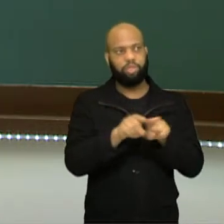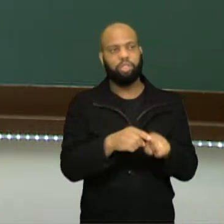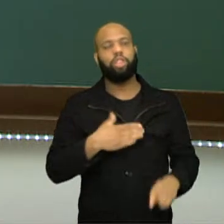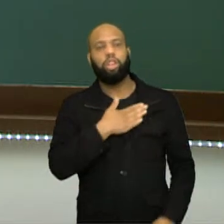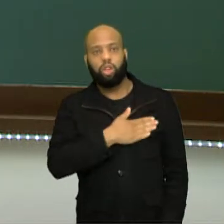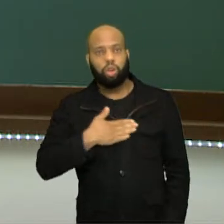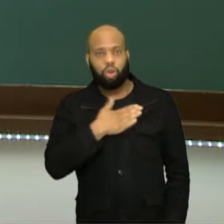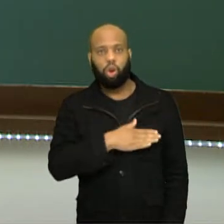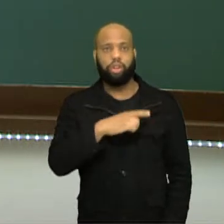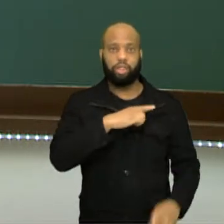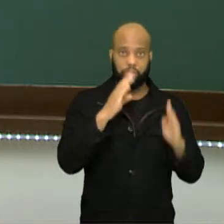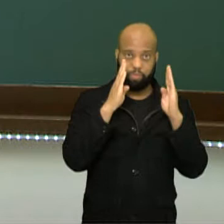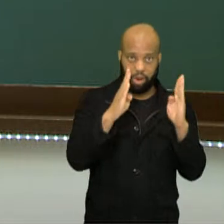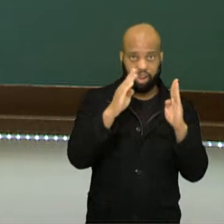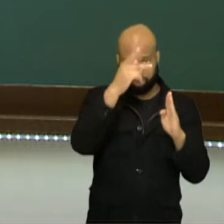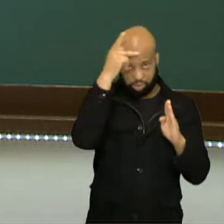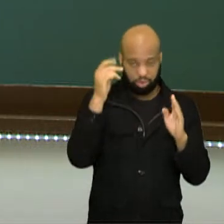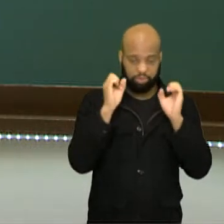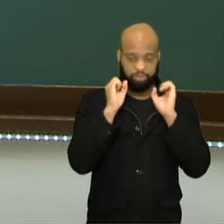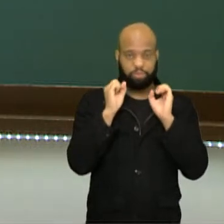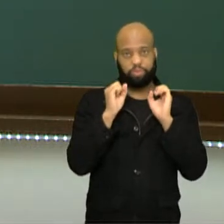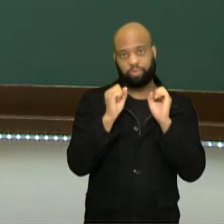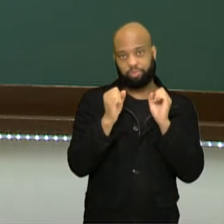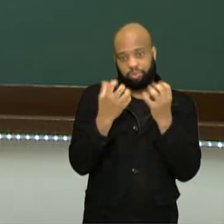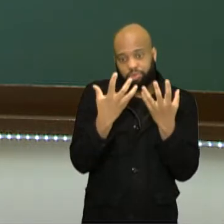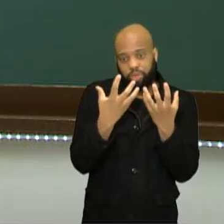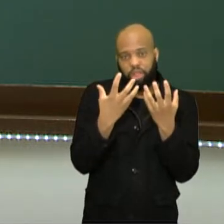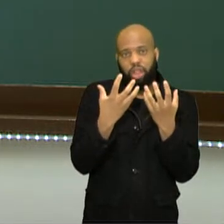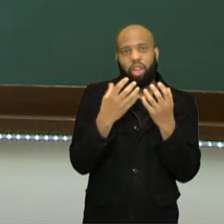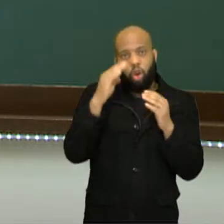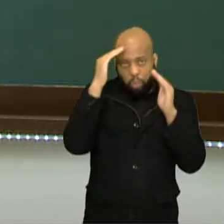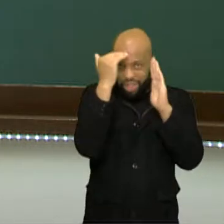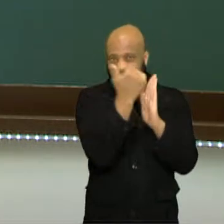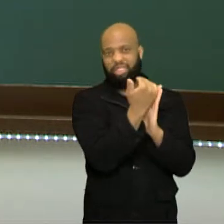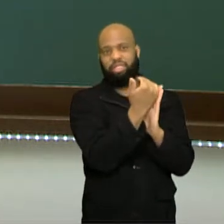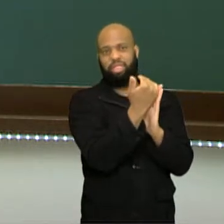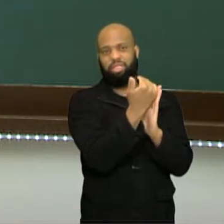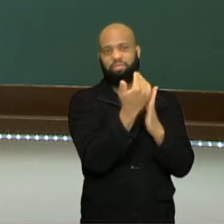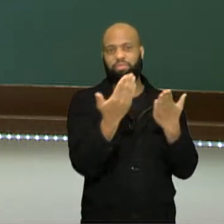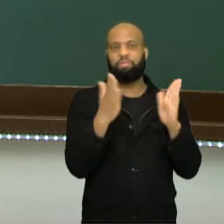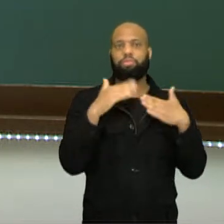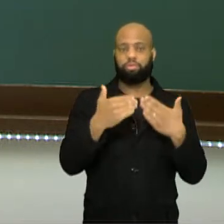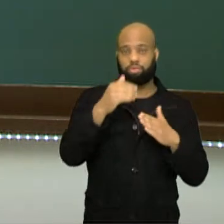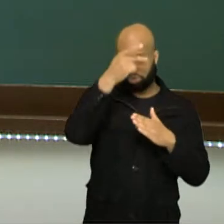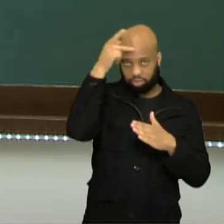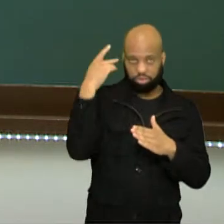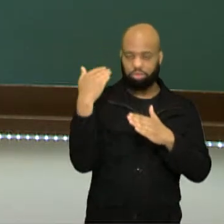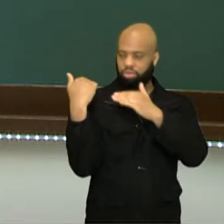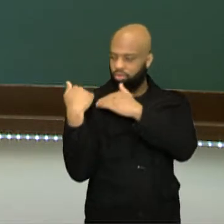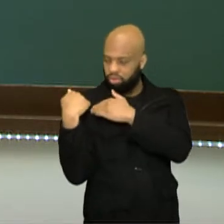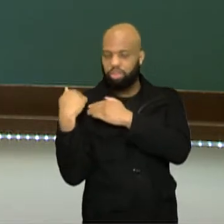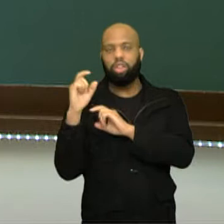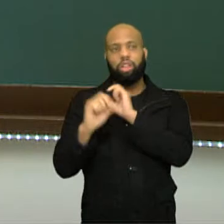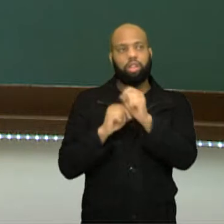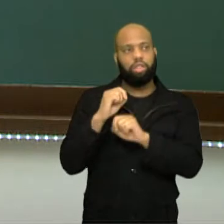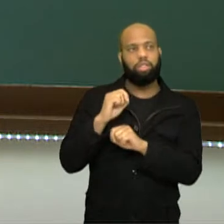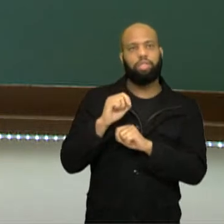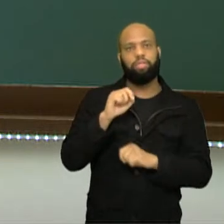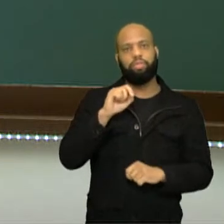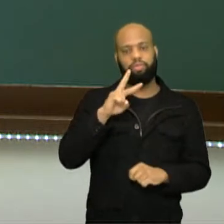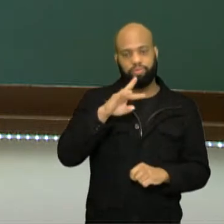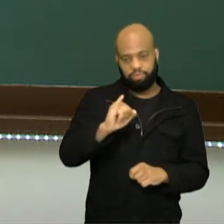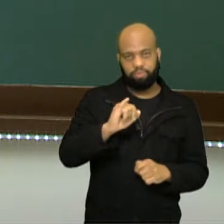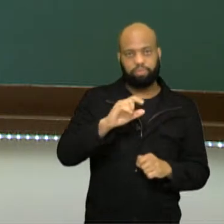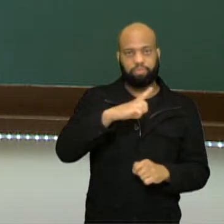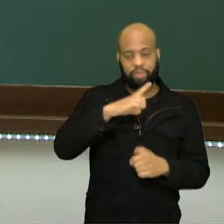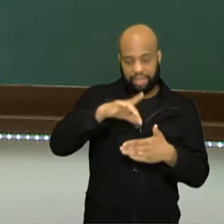gosta dos prazos, Então, é importante ter essa responsabilidade. A pessoa mais responsável, ela certamente